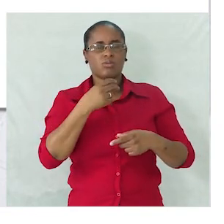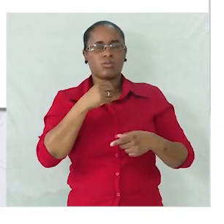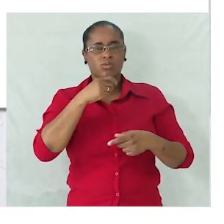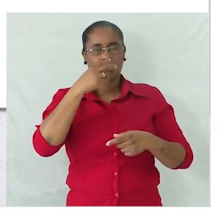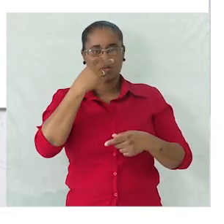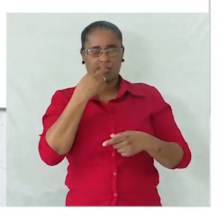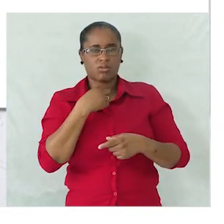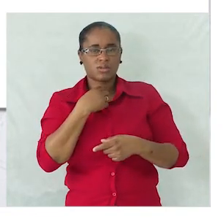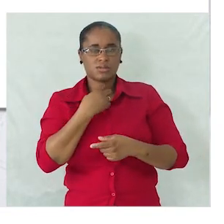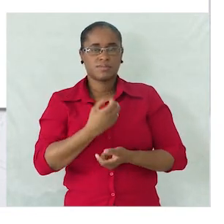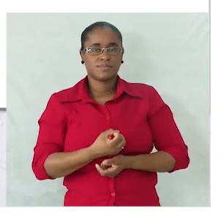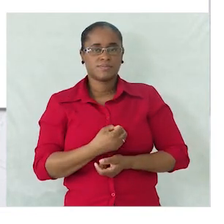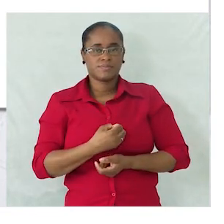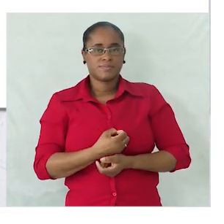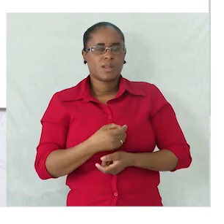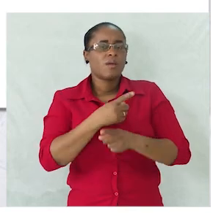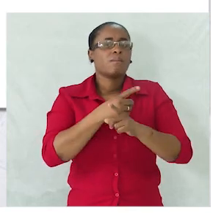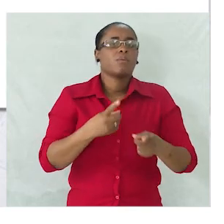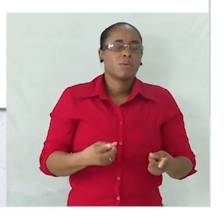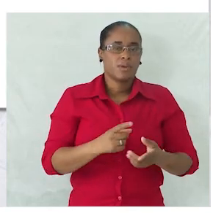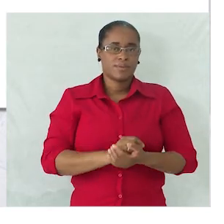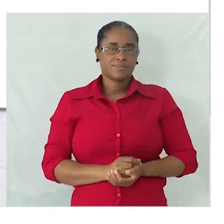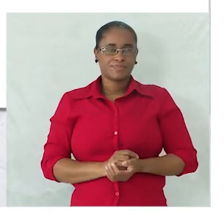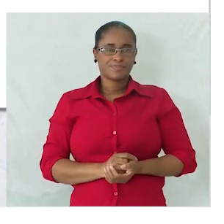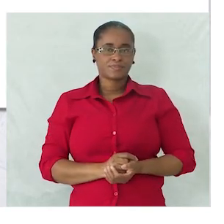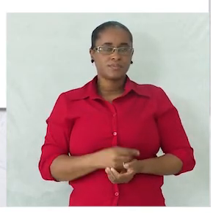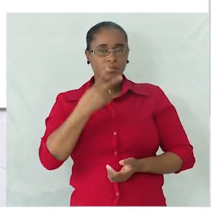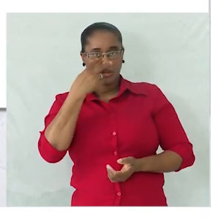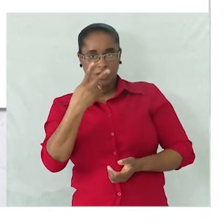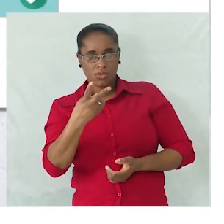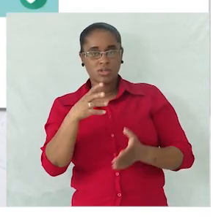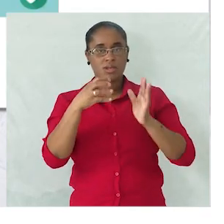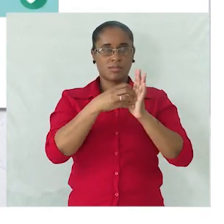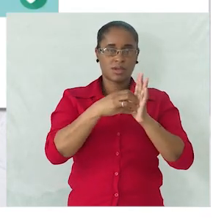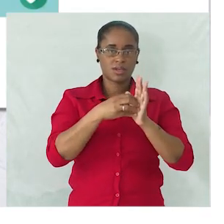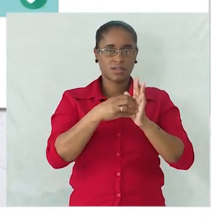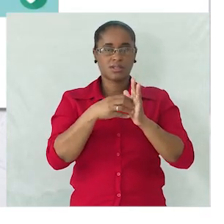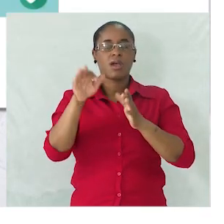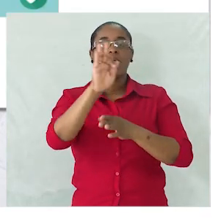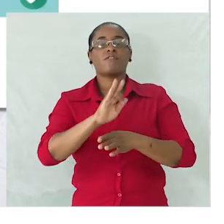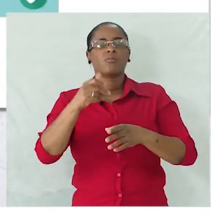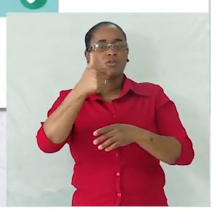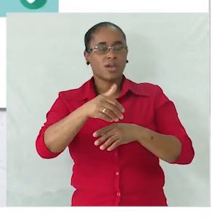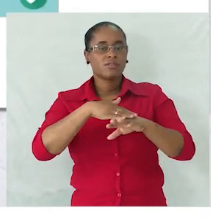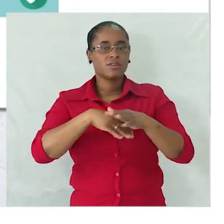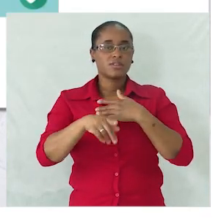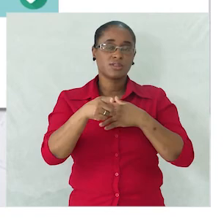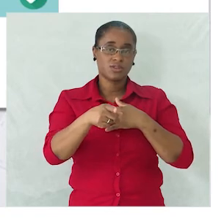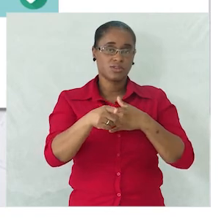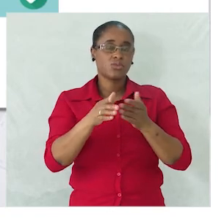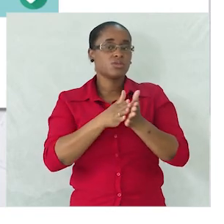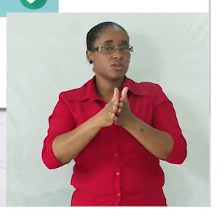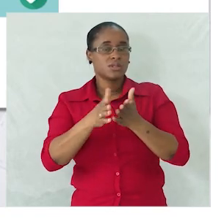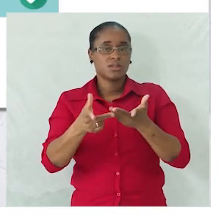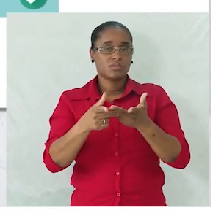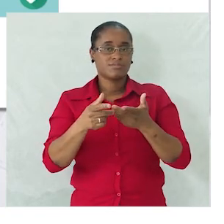Sim? Porquê? Vamos agora ver a imagem. A forma correta de fazer isso é usar o